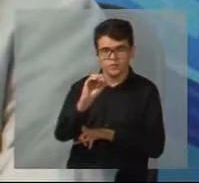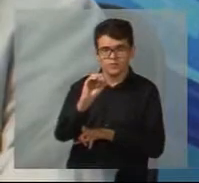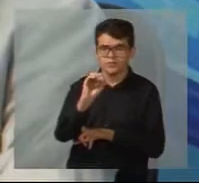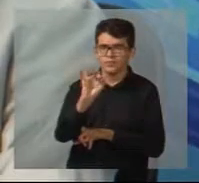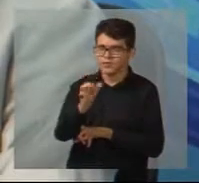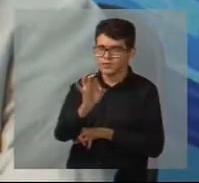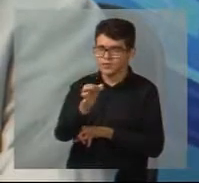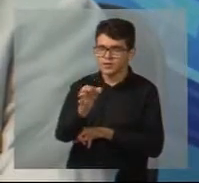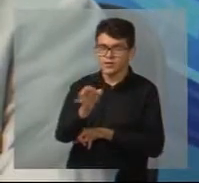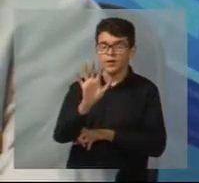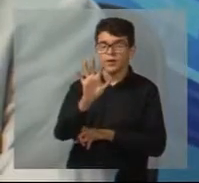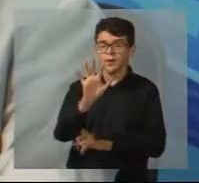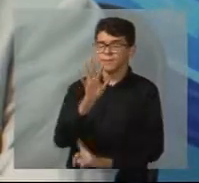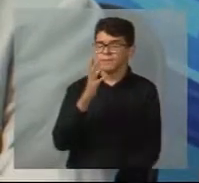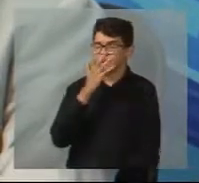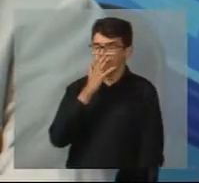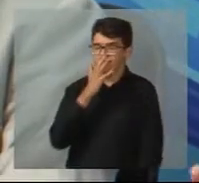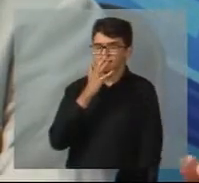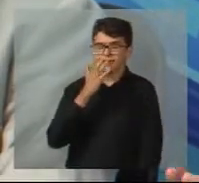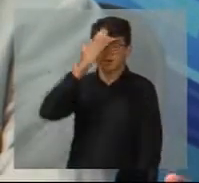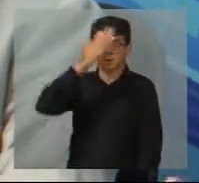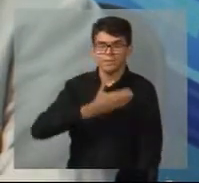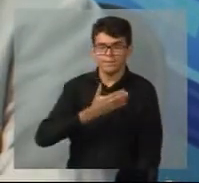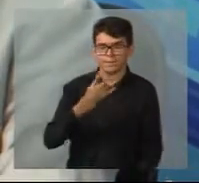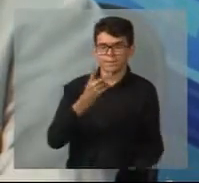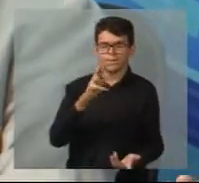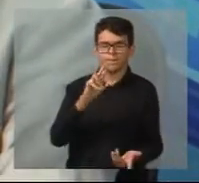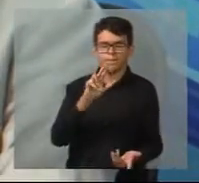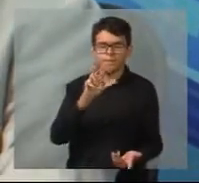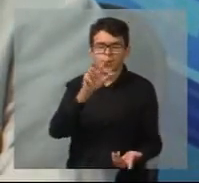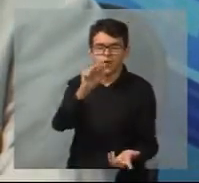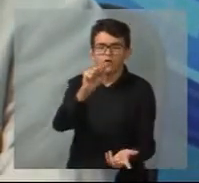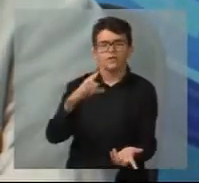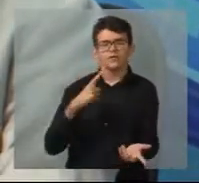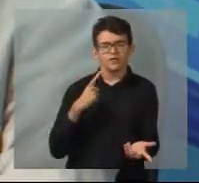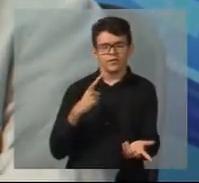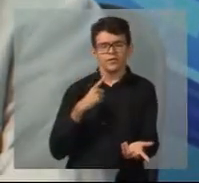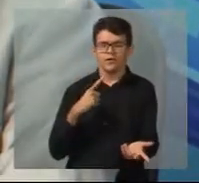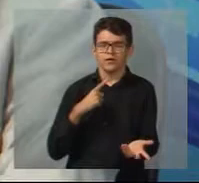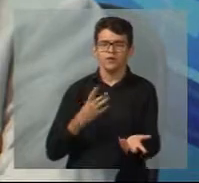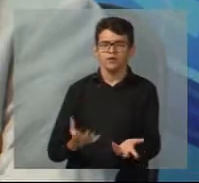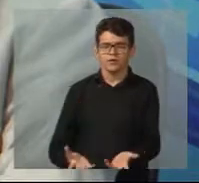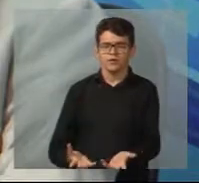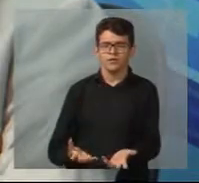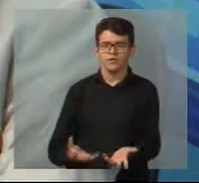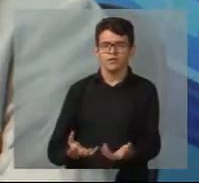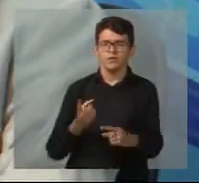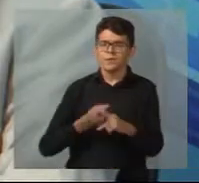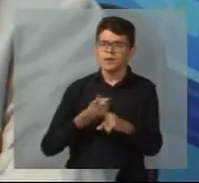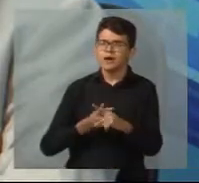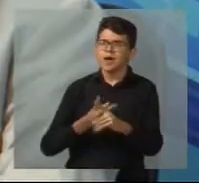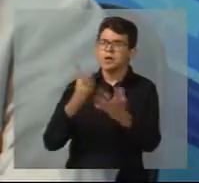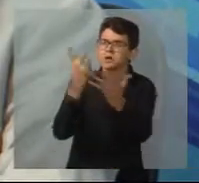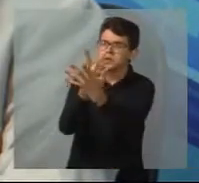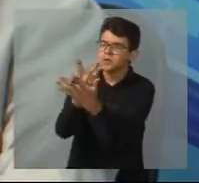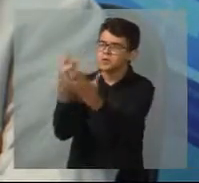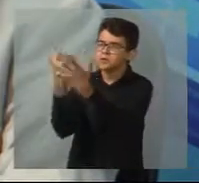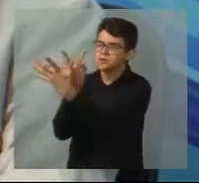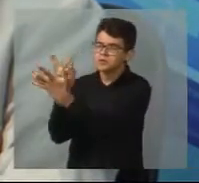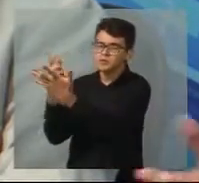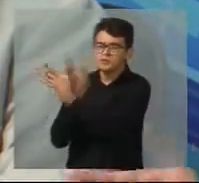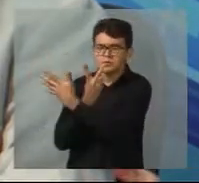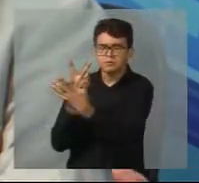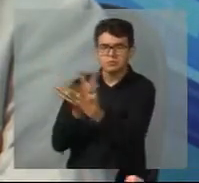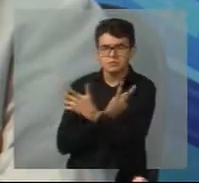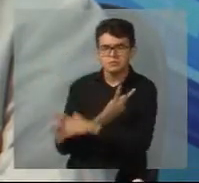vendedor não faria uma reforma no imóvel mais cara do que o imóvel, sem saber se o comprador ia fazer ou fechar ou não o negócio.